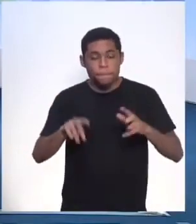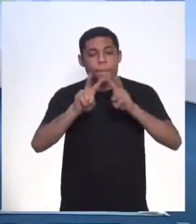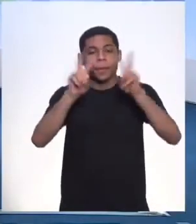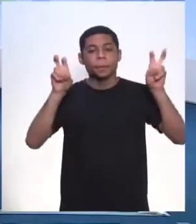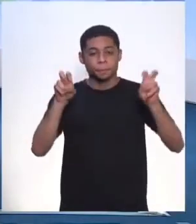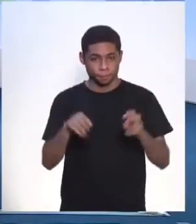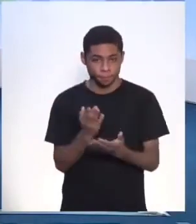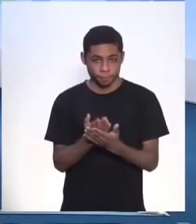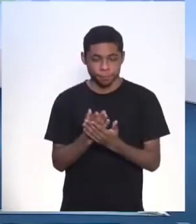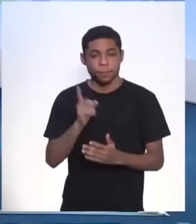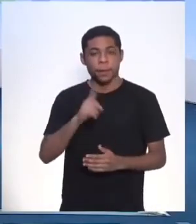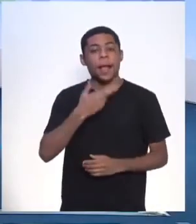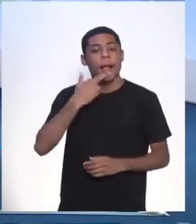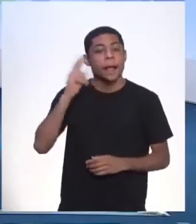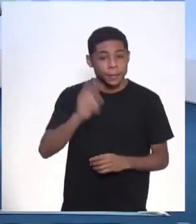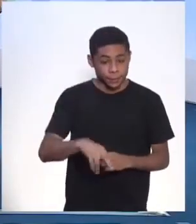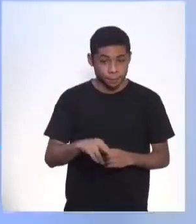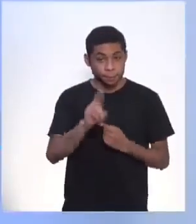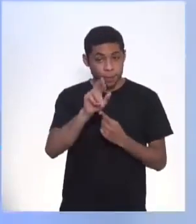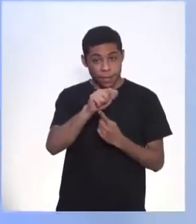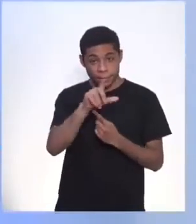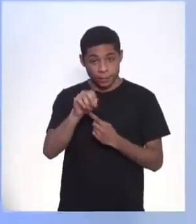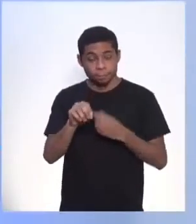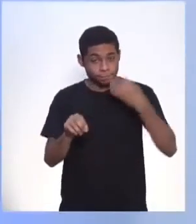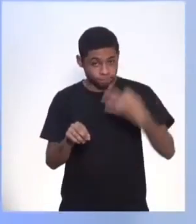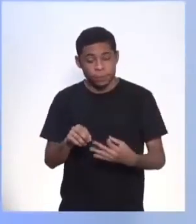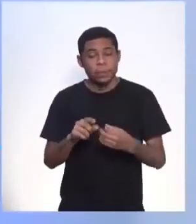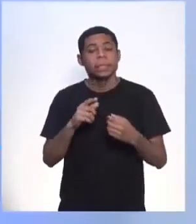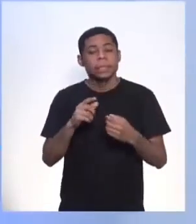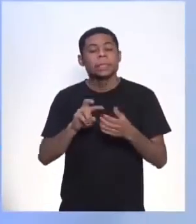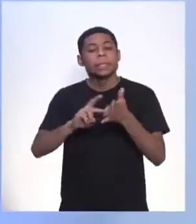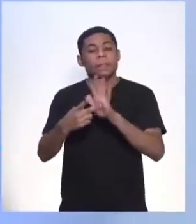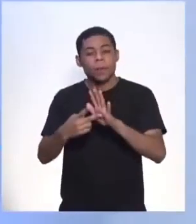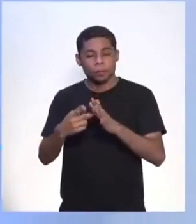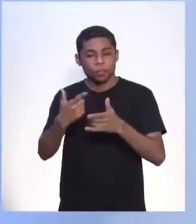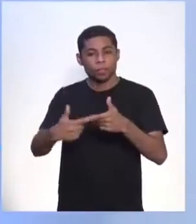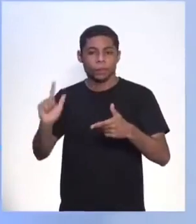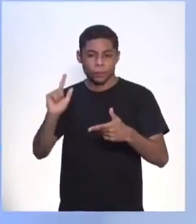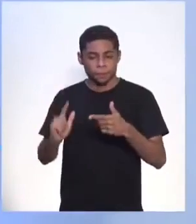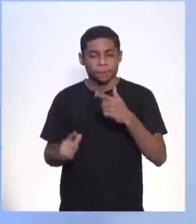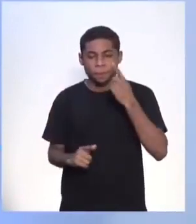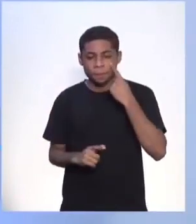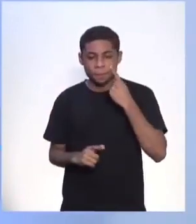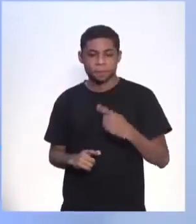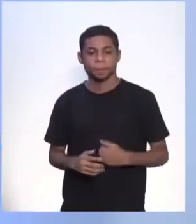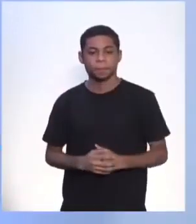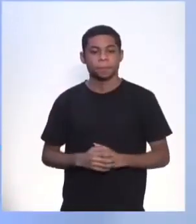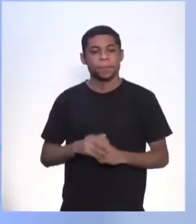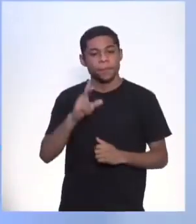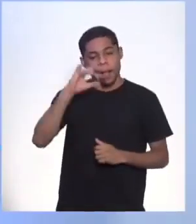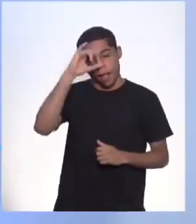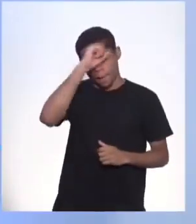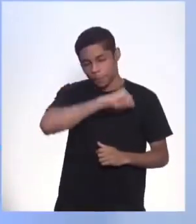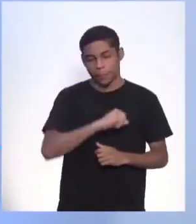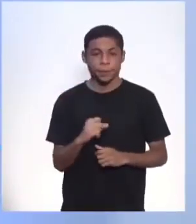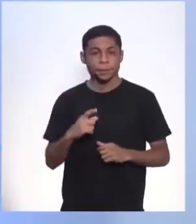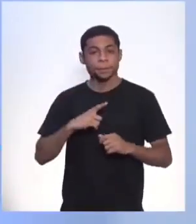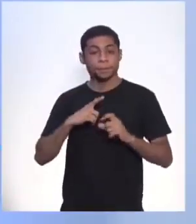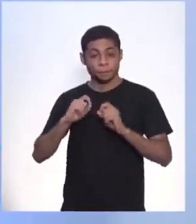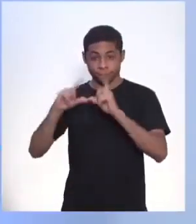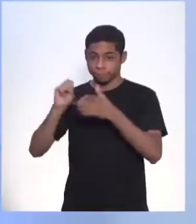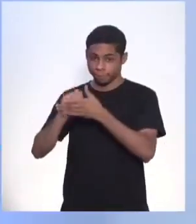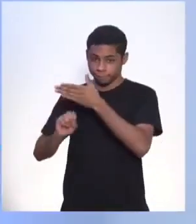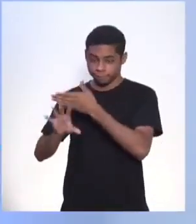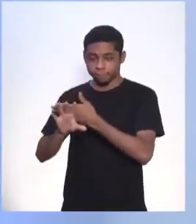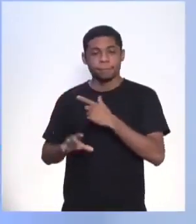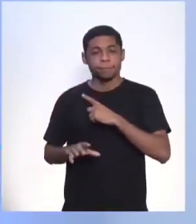aula de hoje, razão, significado e divisão. Vamos partir lá para a segunda aula. Material do Aprender Sempre. Aí temos um módulo de 6 aulas